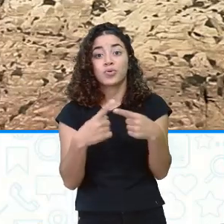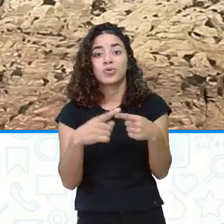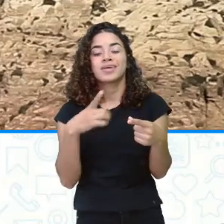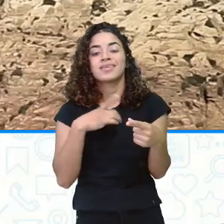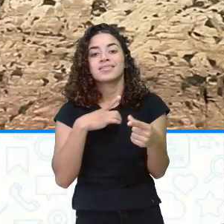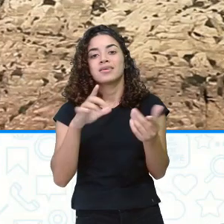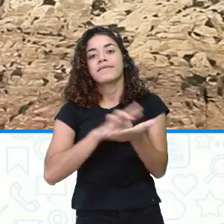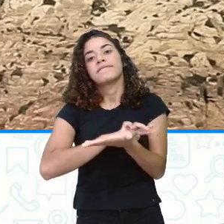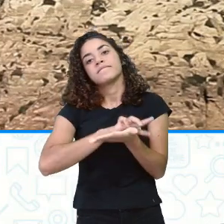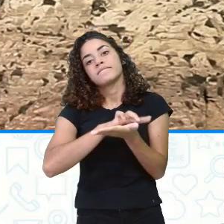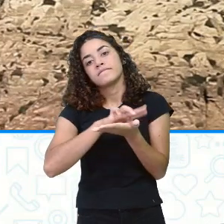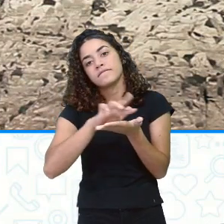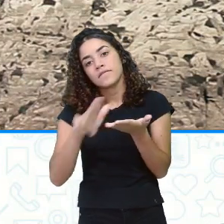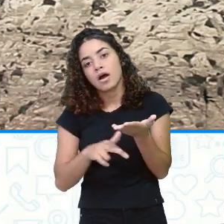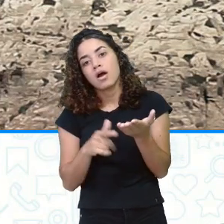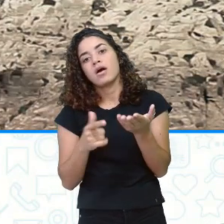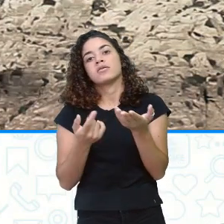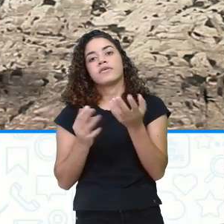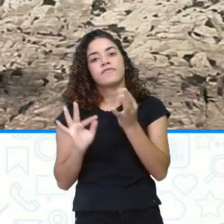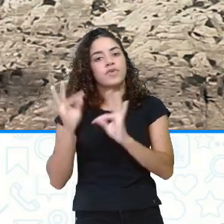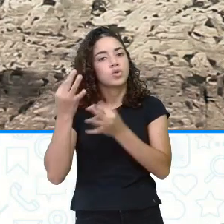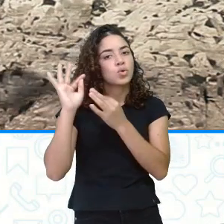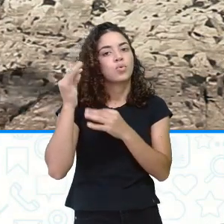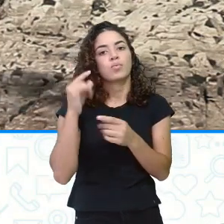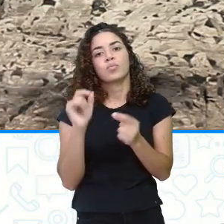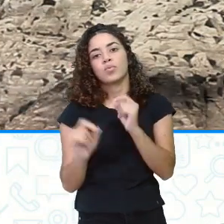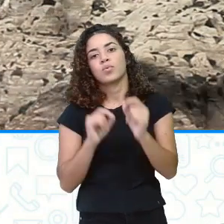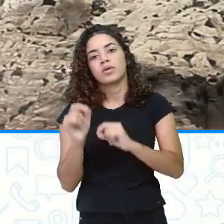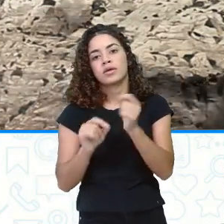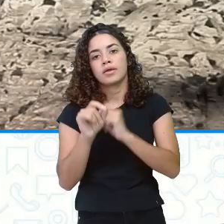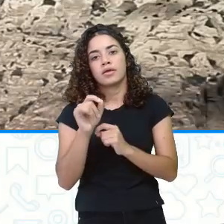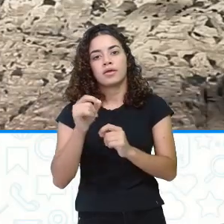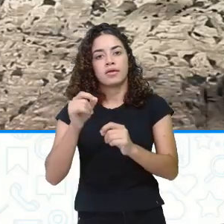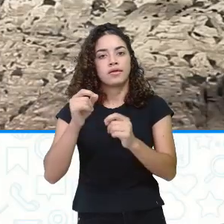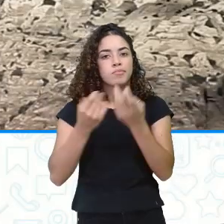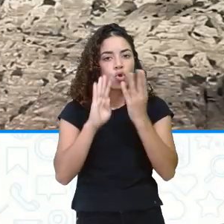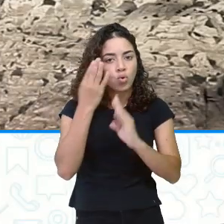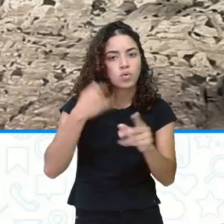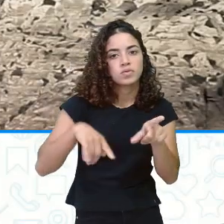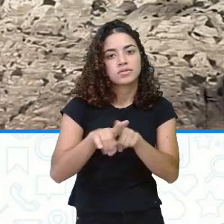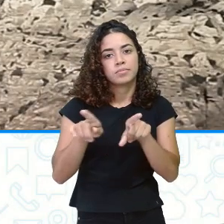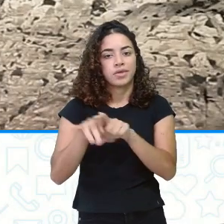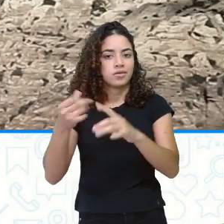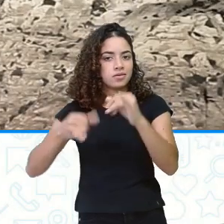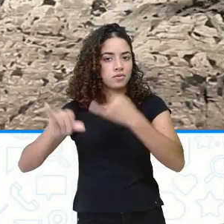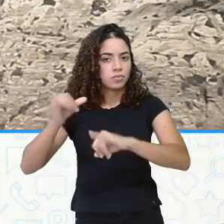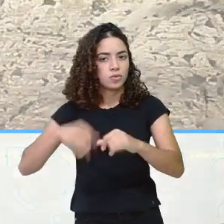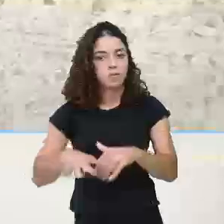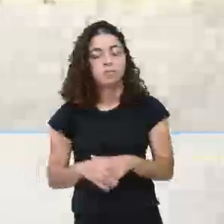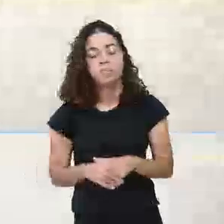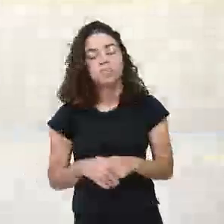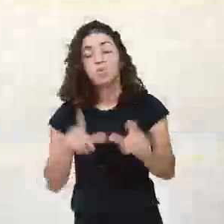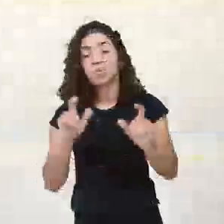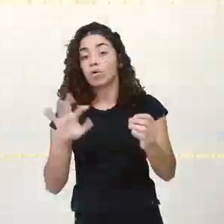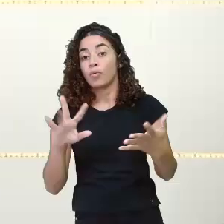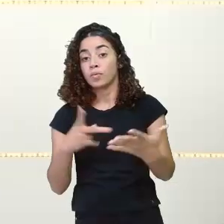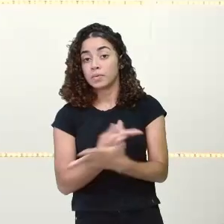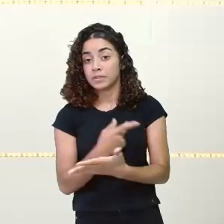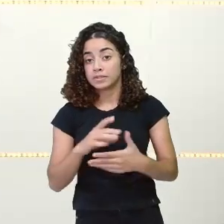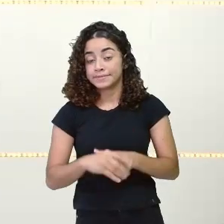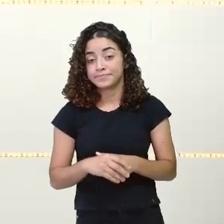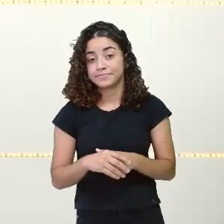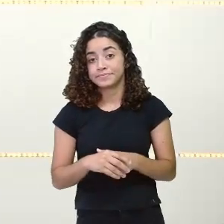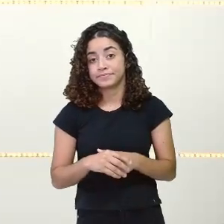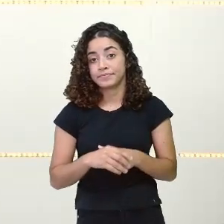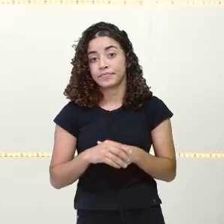diversos fenômenos de ordem biológica, física e química. E o que isso quer dizer? Gente, o que acontece?